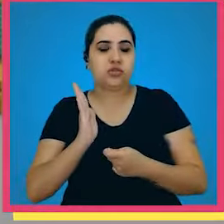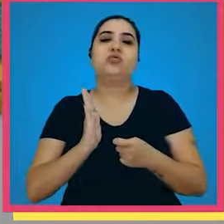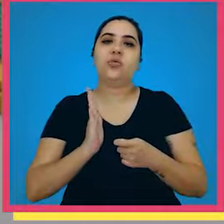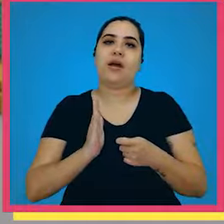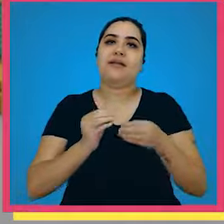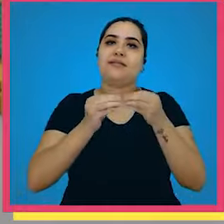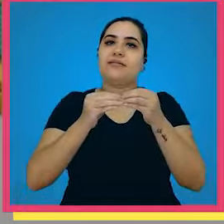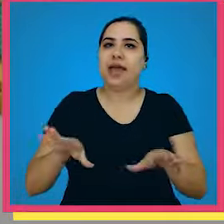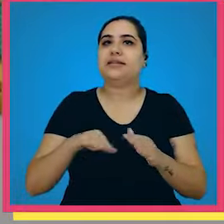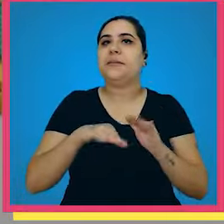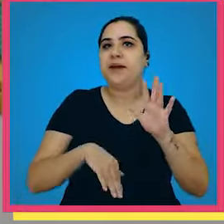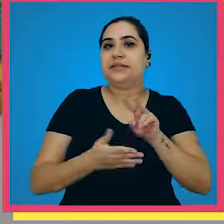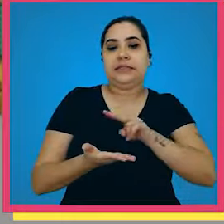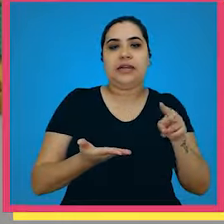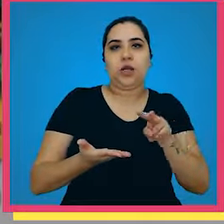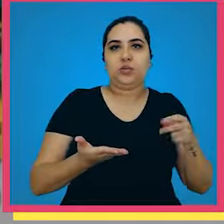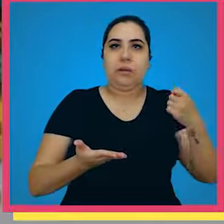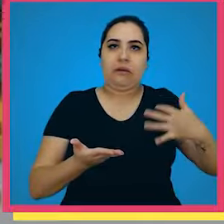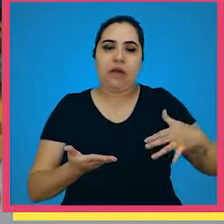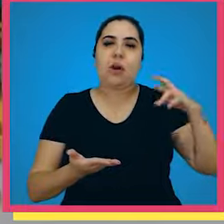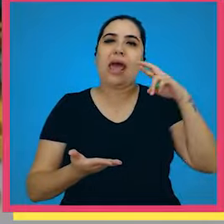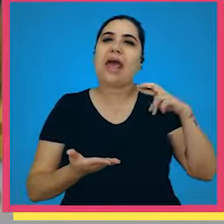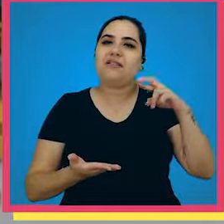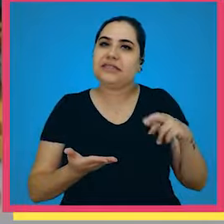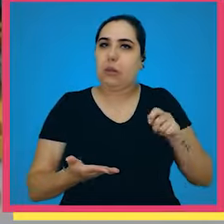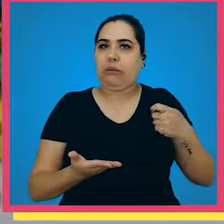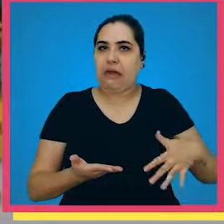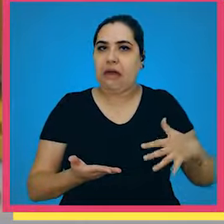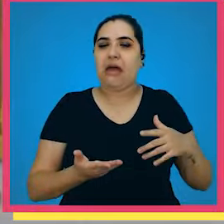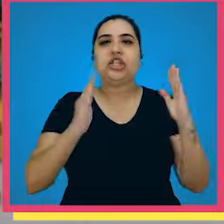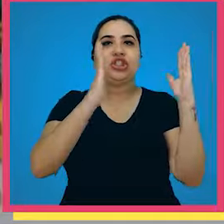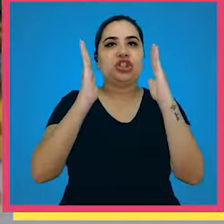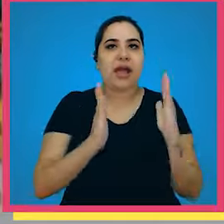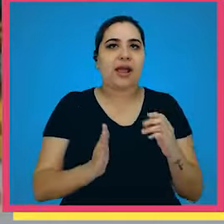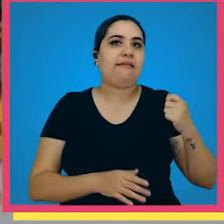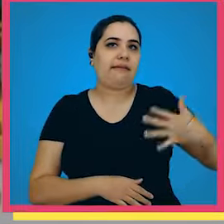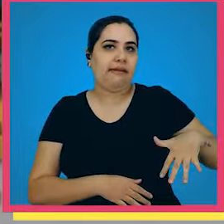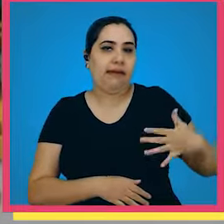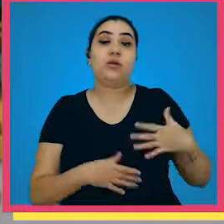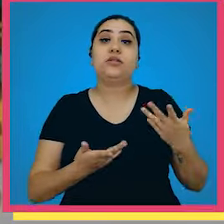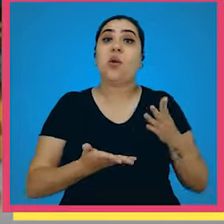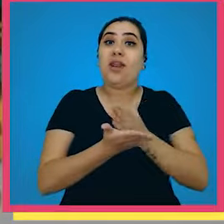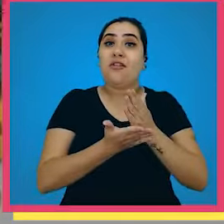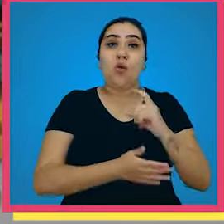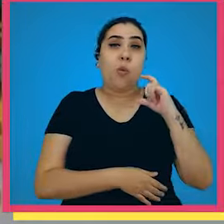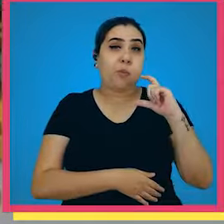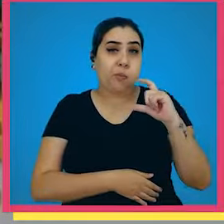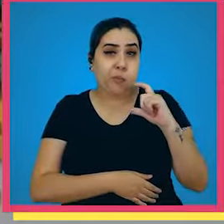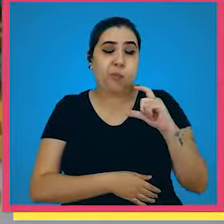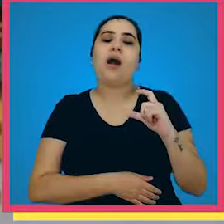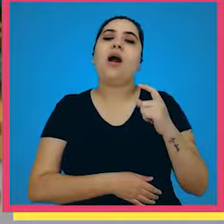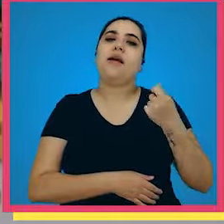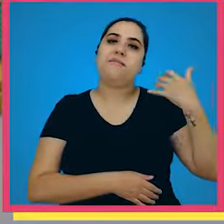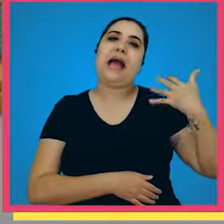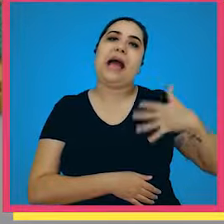texto, a gente acaba gastando mais. A tradução vai ser mais cara, a revisão vai ser mais cara, a diagramação mais cara, então os livros mais grossos